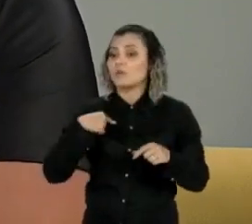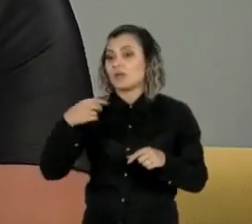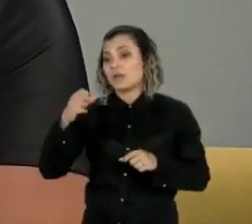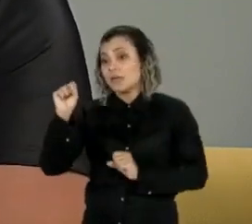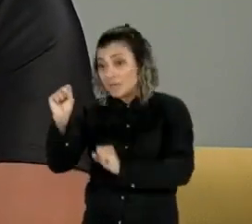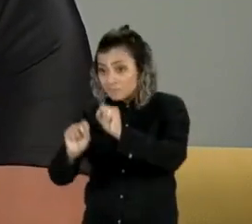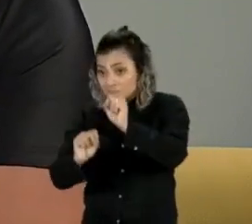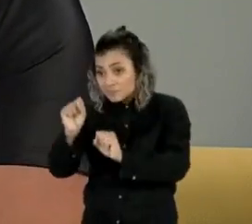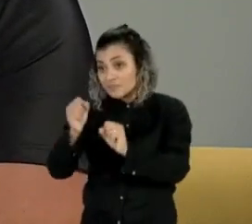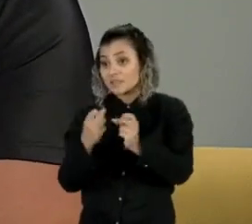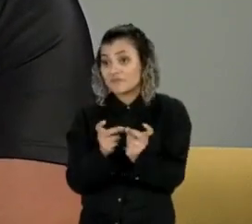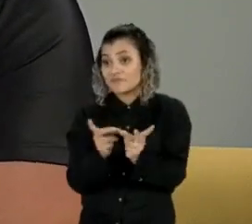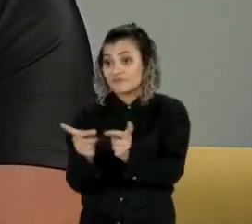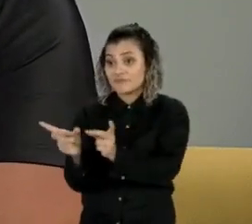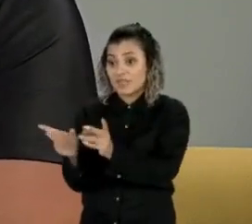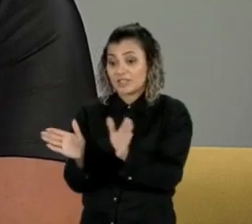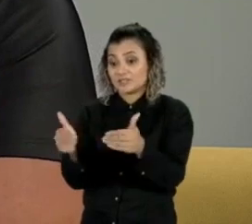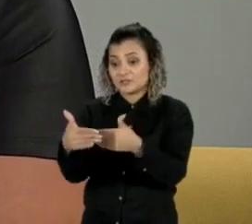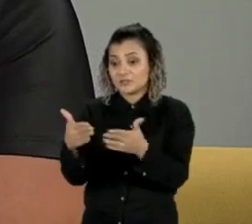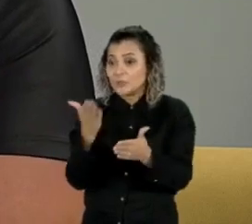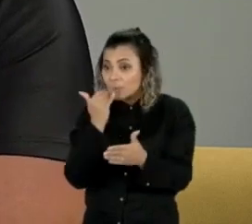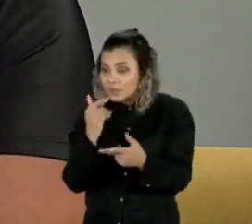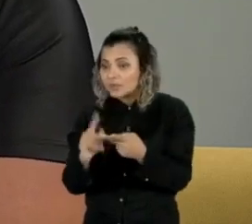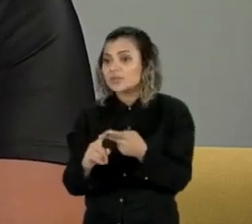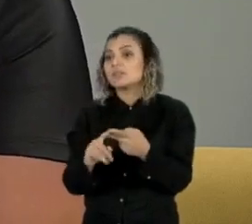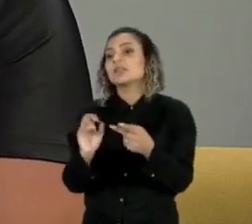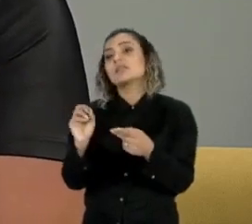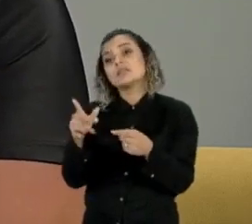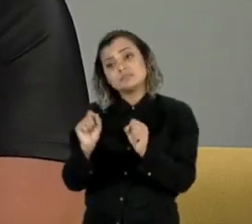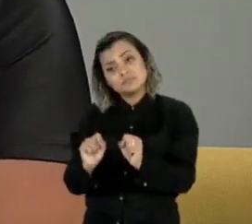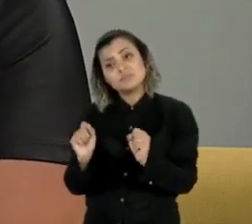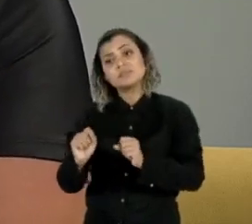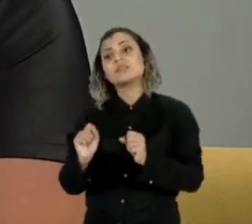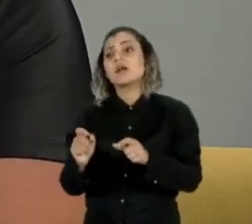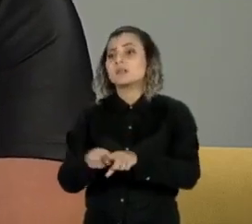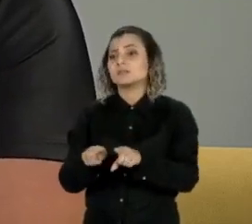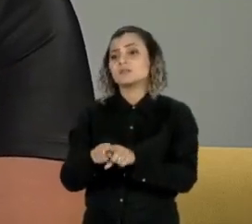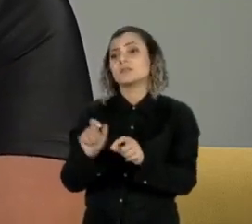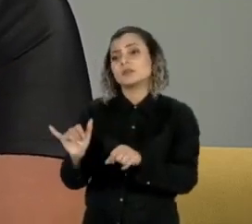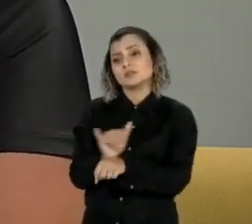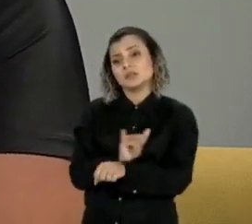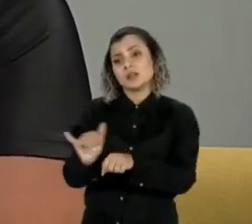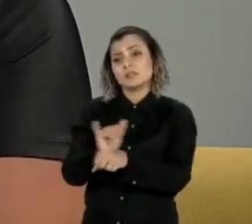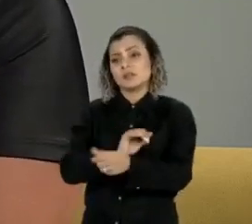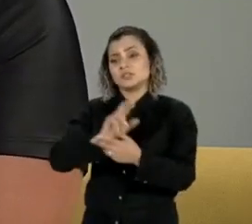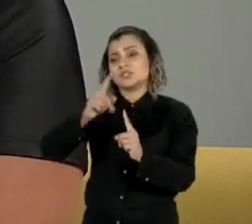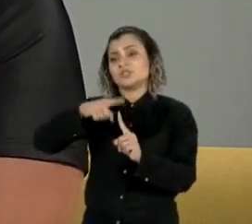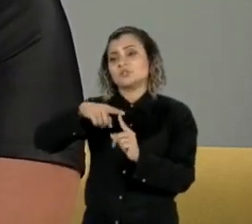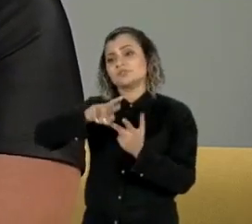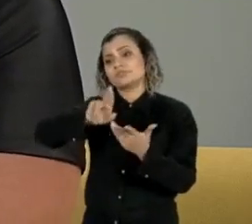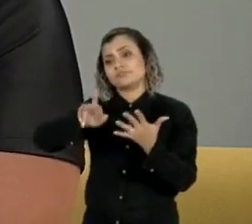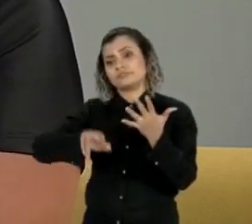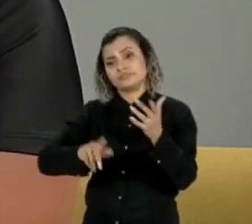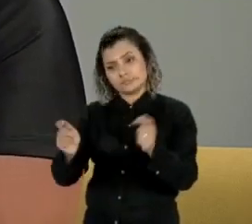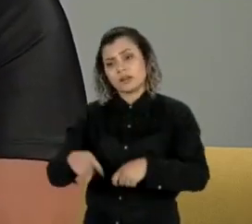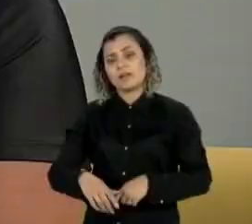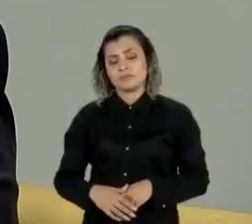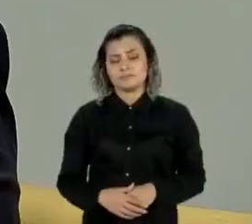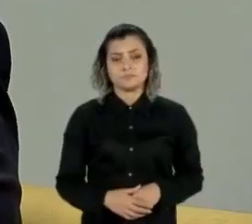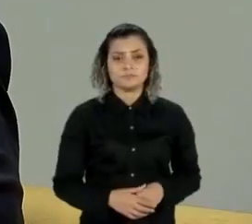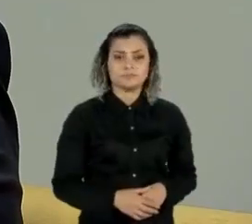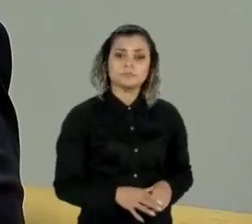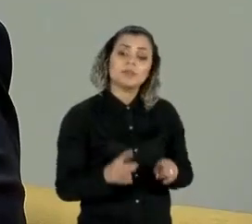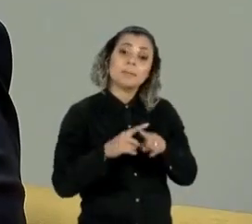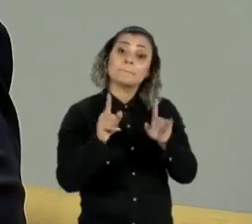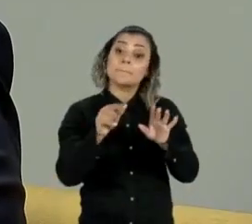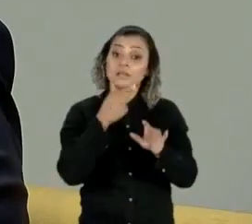que fornece o Vale Alimentação pode sim recorrer a esses outros tipos de estratégias. Agora, do ponto de